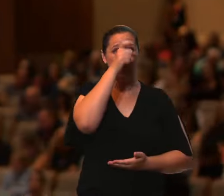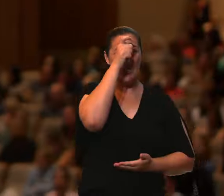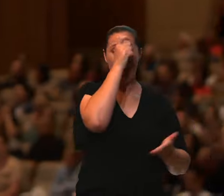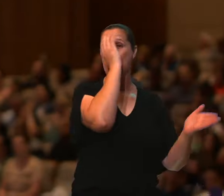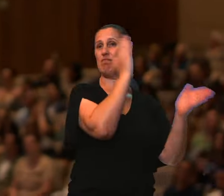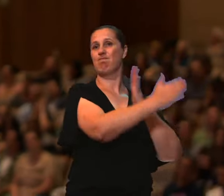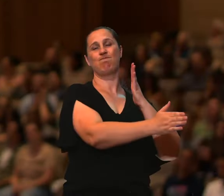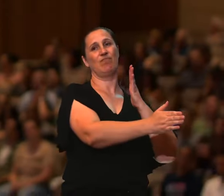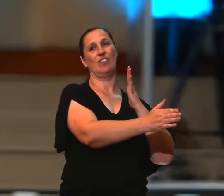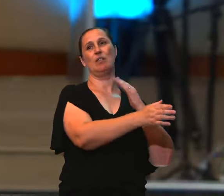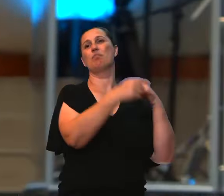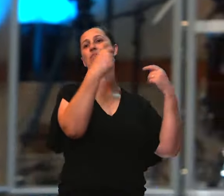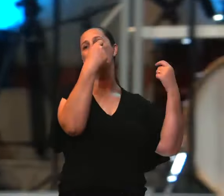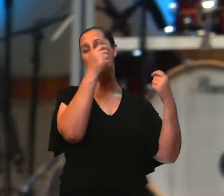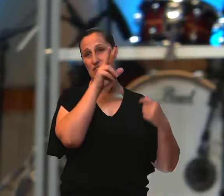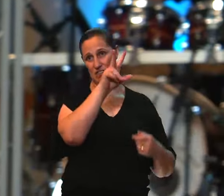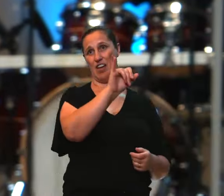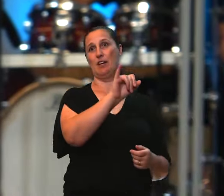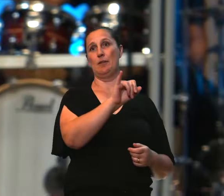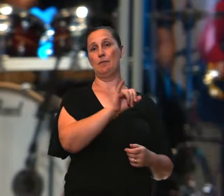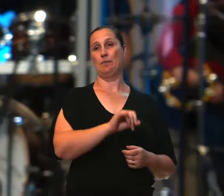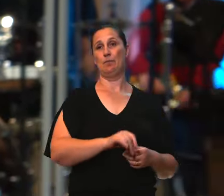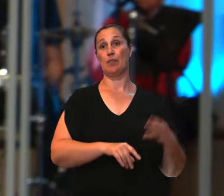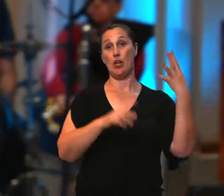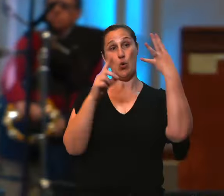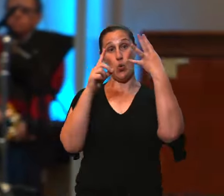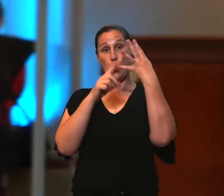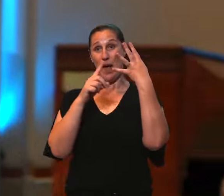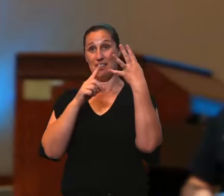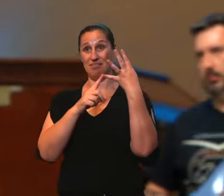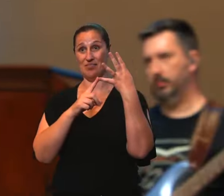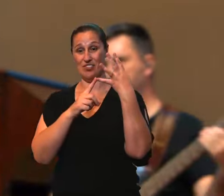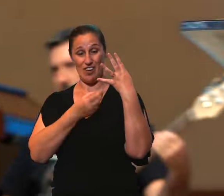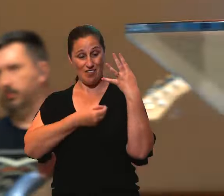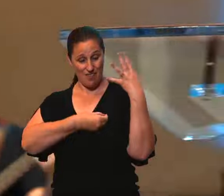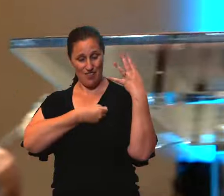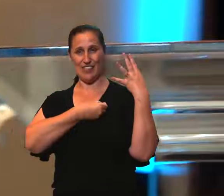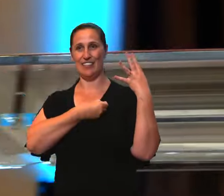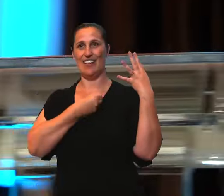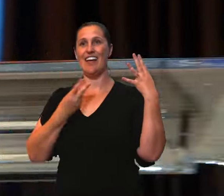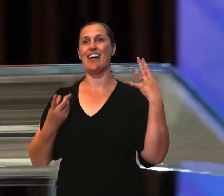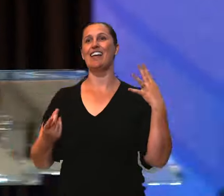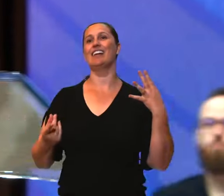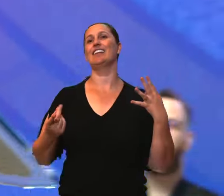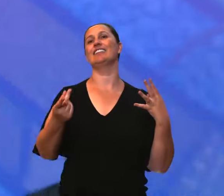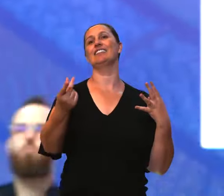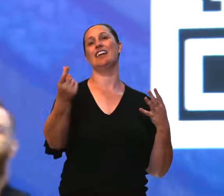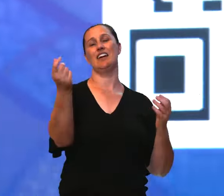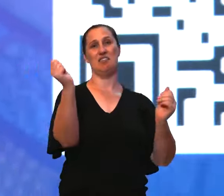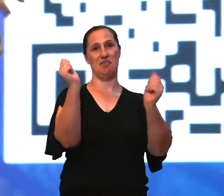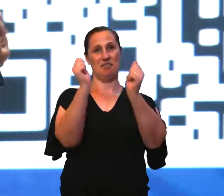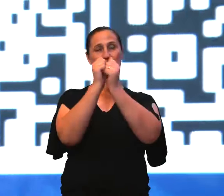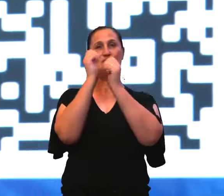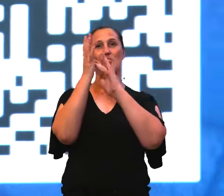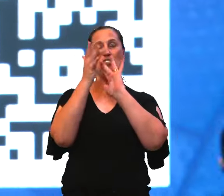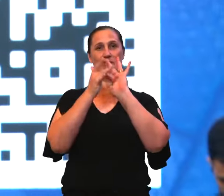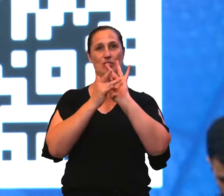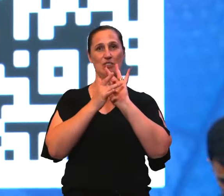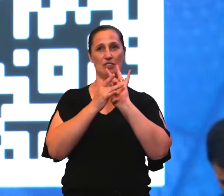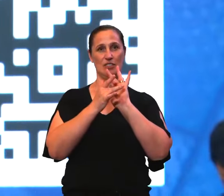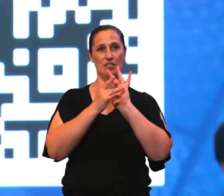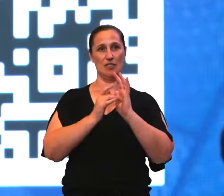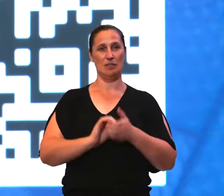vida quarto a vida eterna com Jesus se você tão